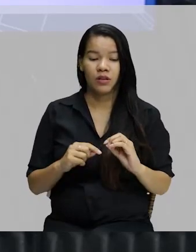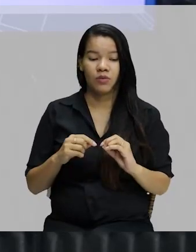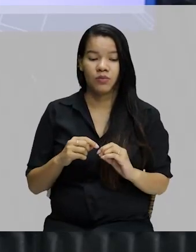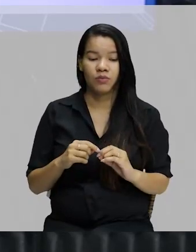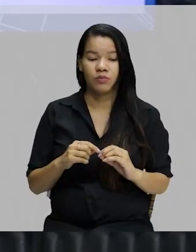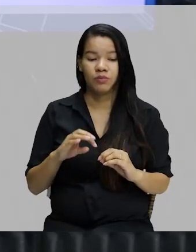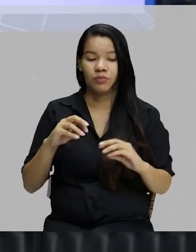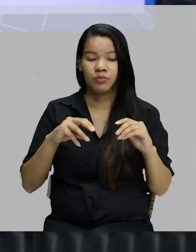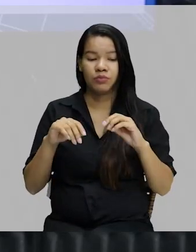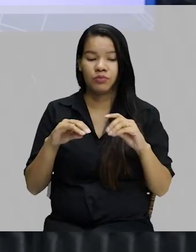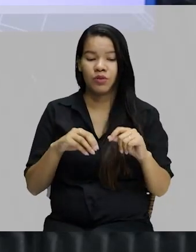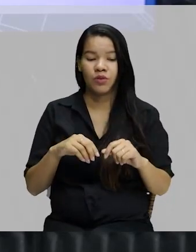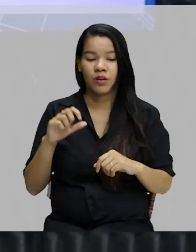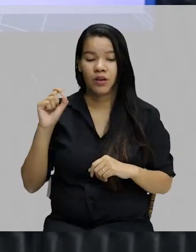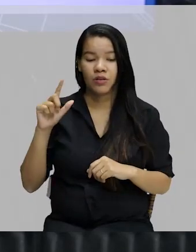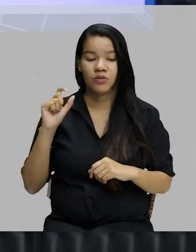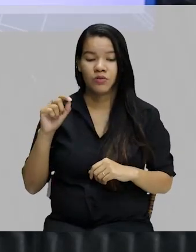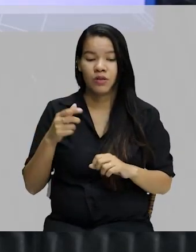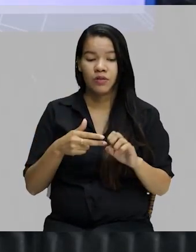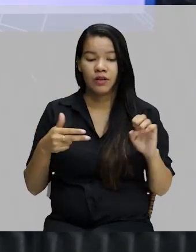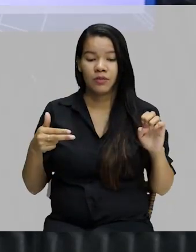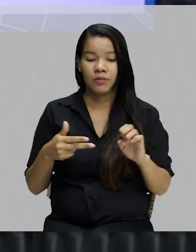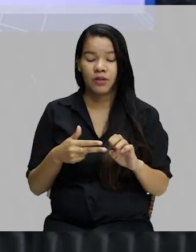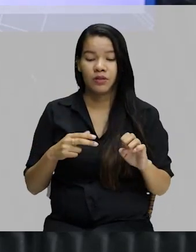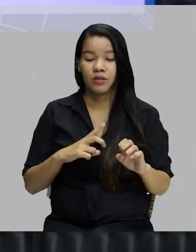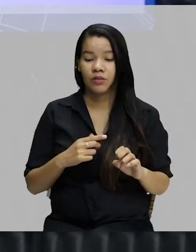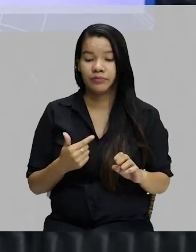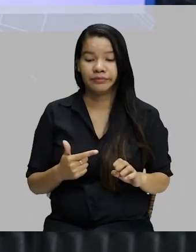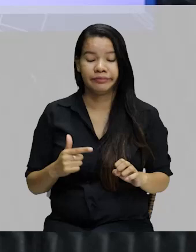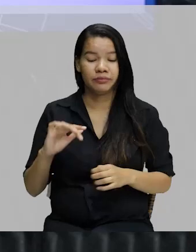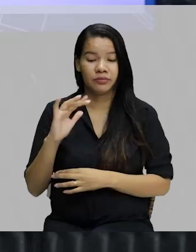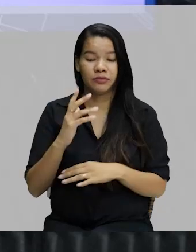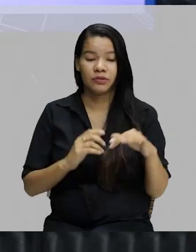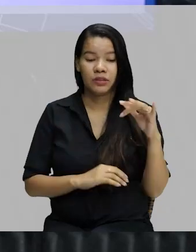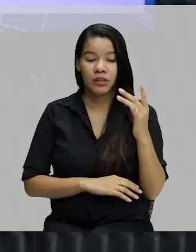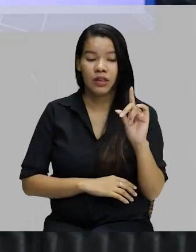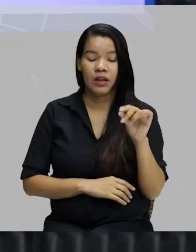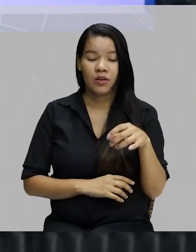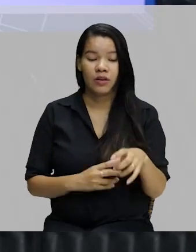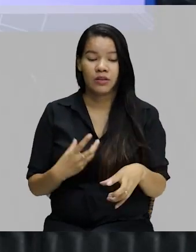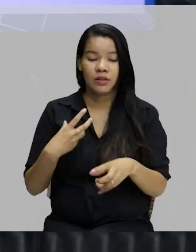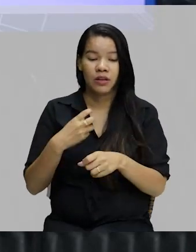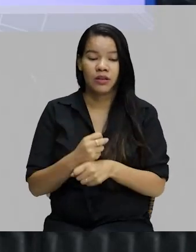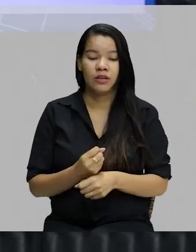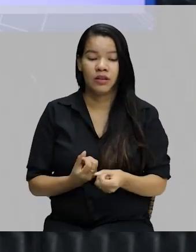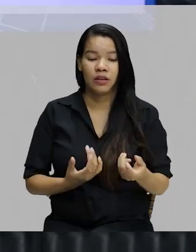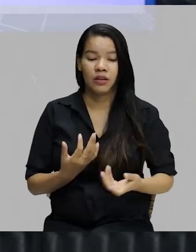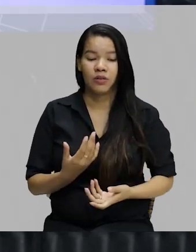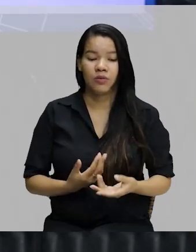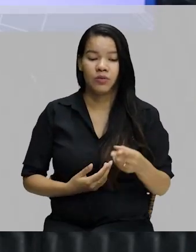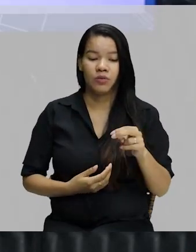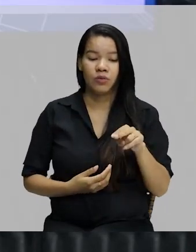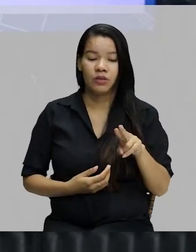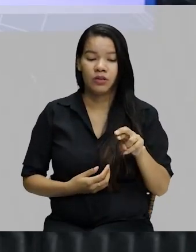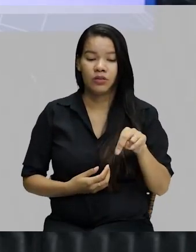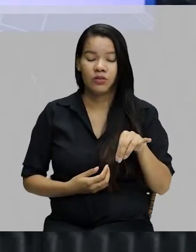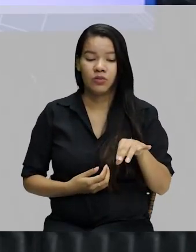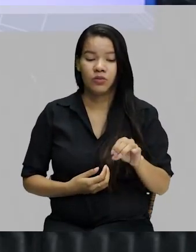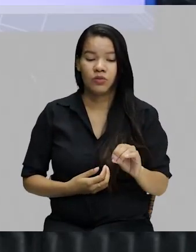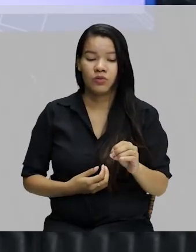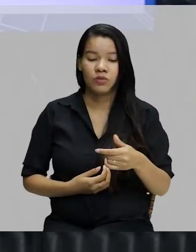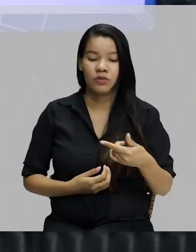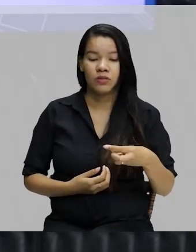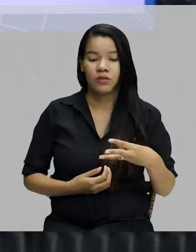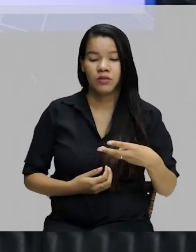elemento radioativo que não existe na natureza, né? Ele é o resultado da queima do urânio 235 dentro de um